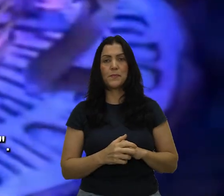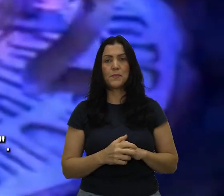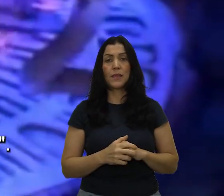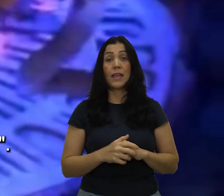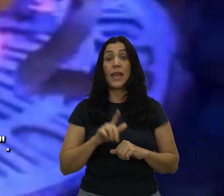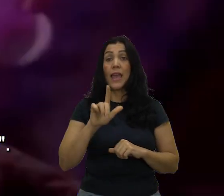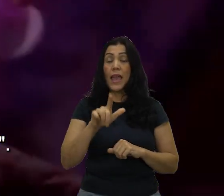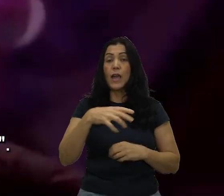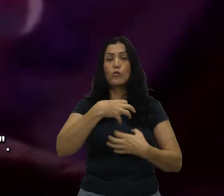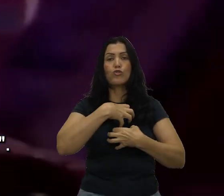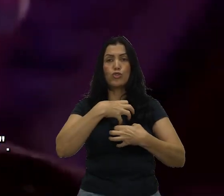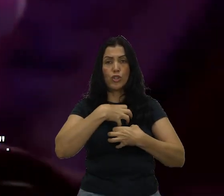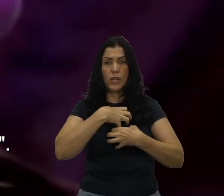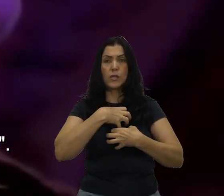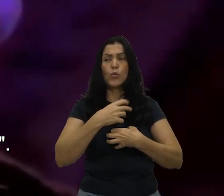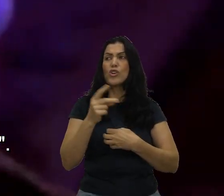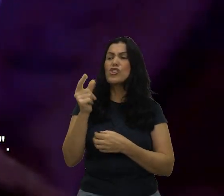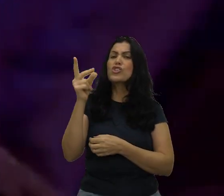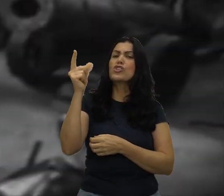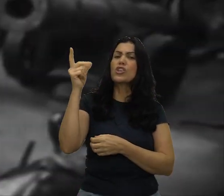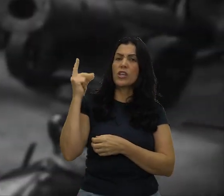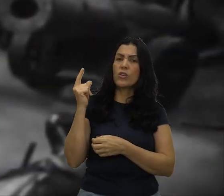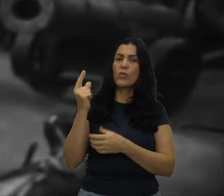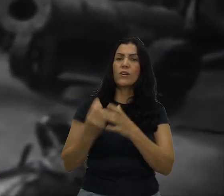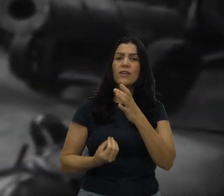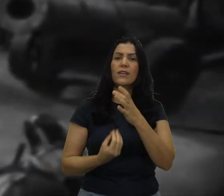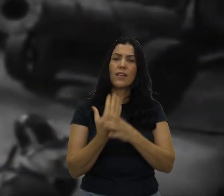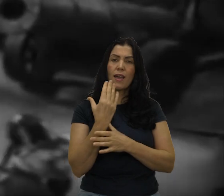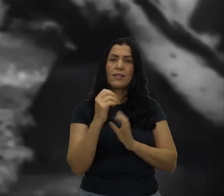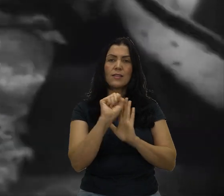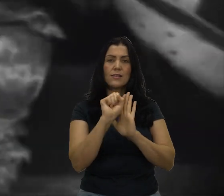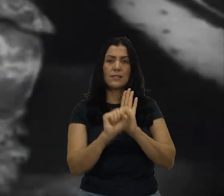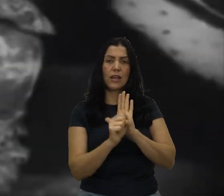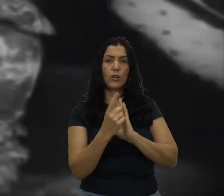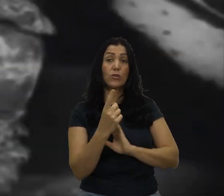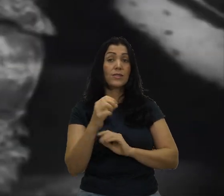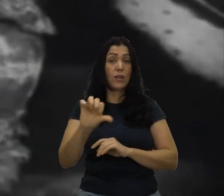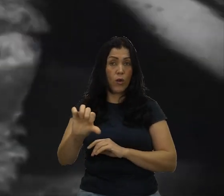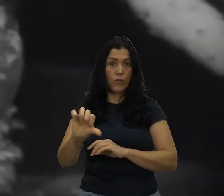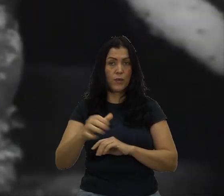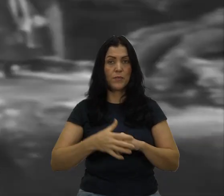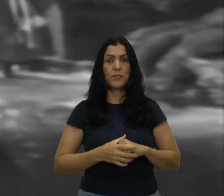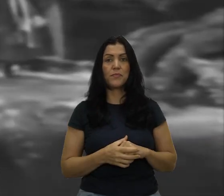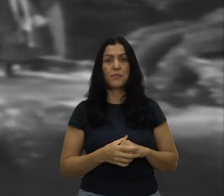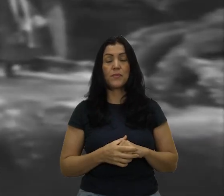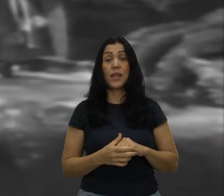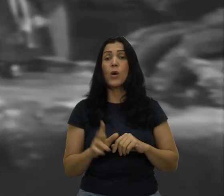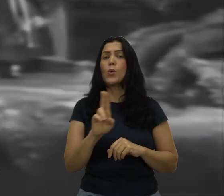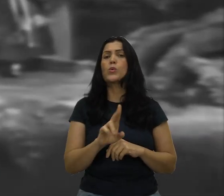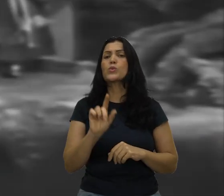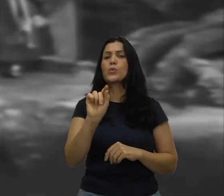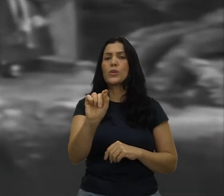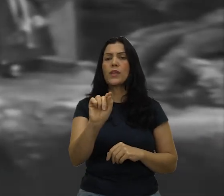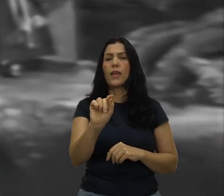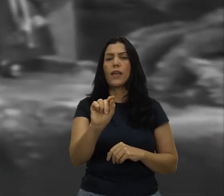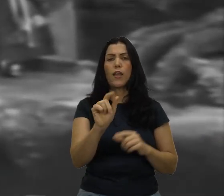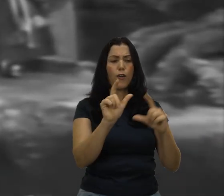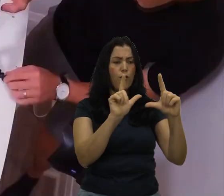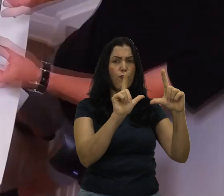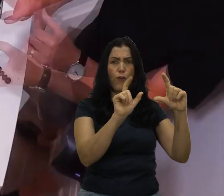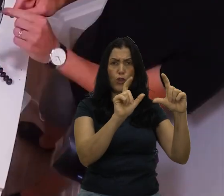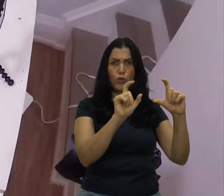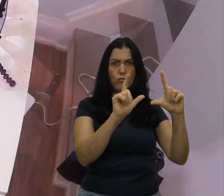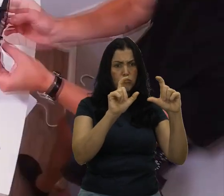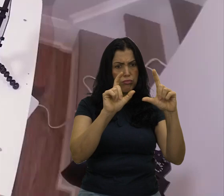movimento. É uma técnica de animação muito antiga, criada no final do século XIX. Ela utiliza